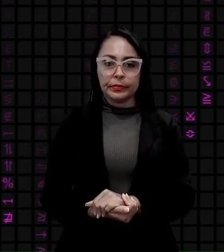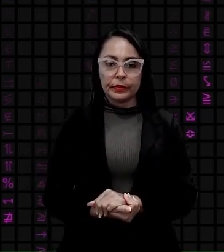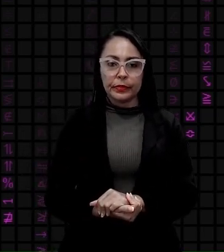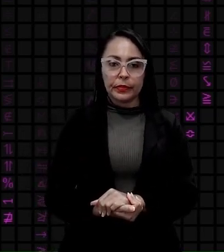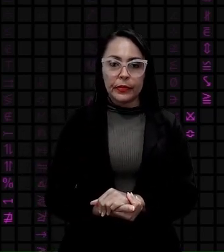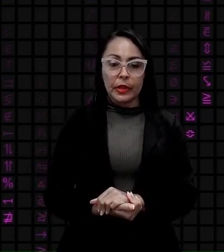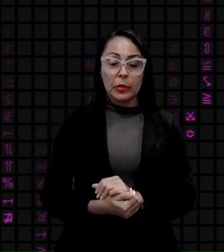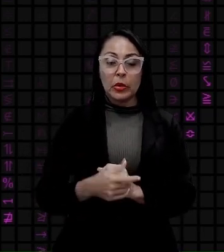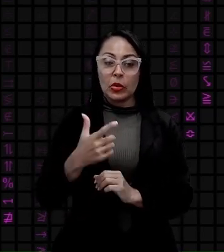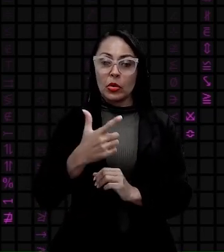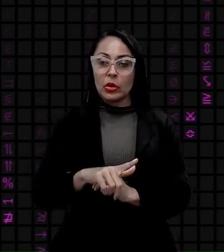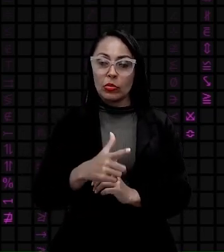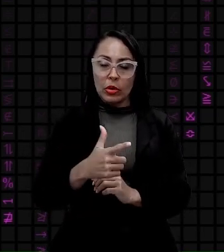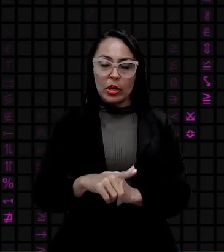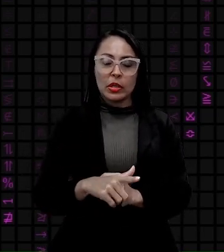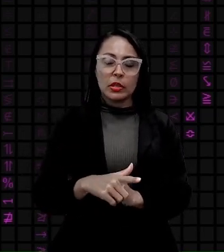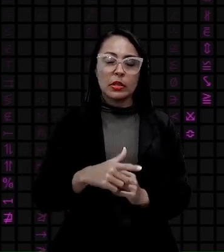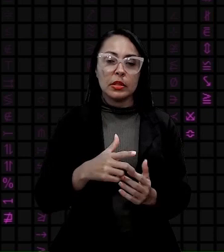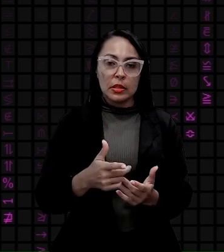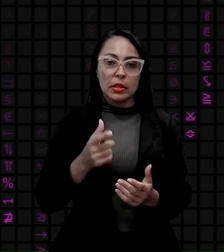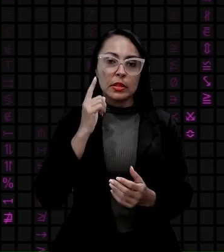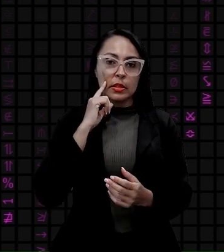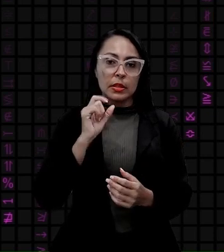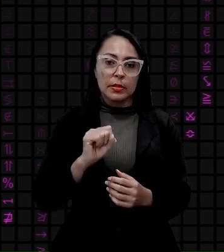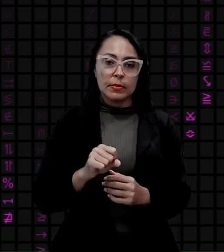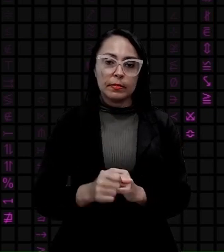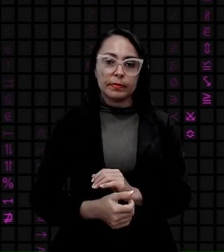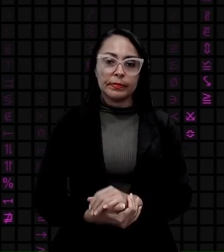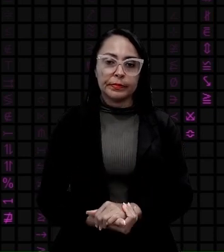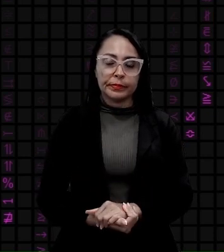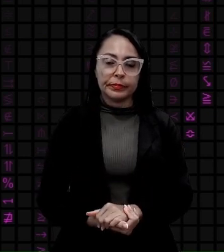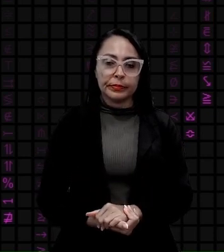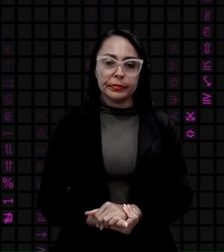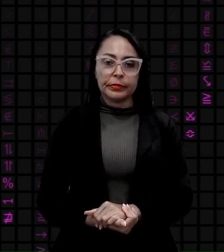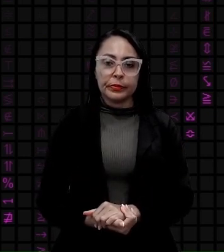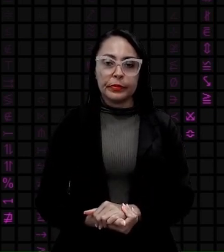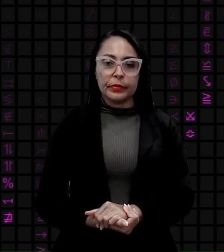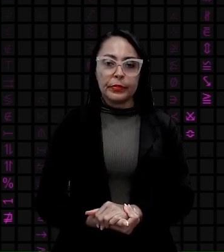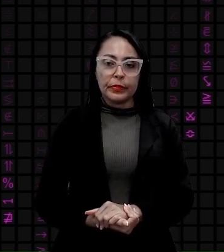não tem métodos e propriedades.